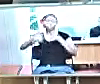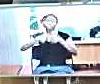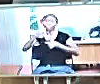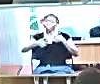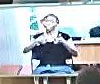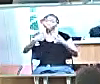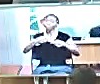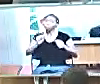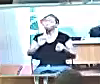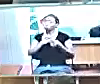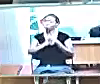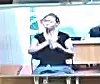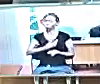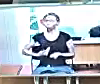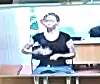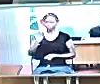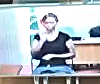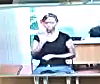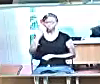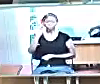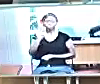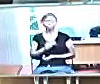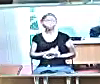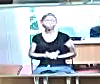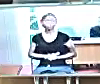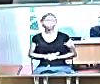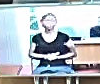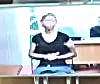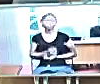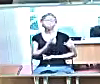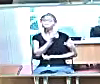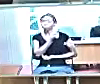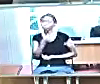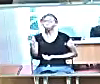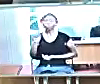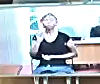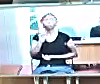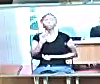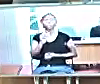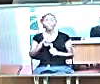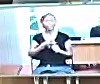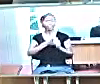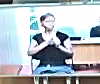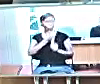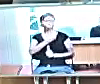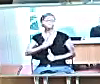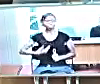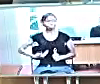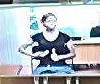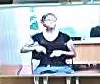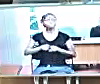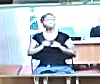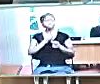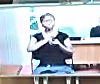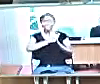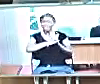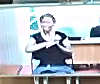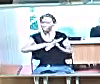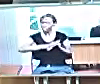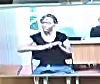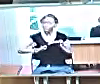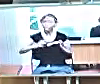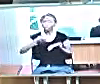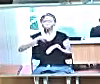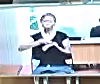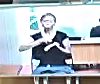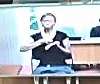federal pode passar por favor e por último a questão da dívida pública também são gás é um gasto obrigatório do